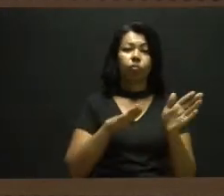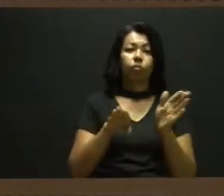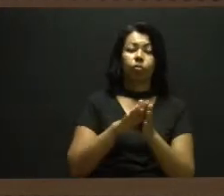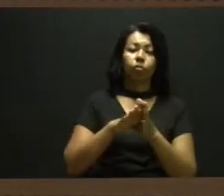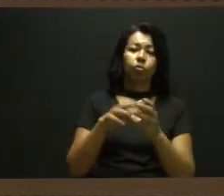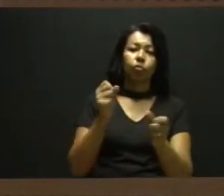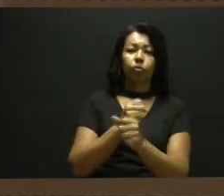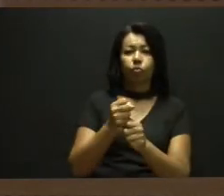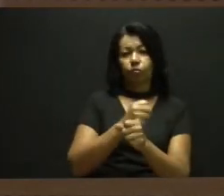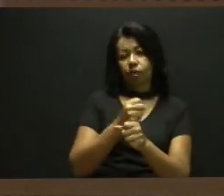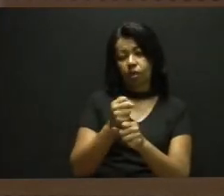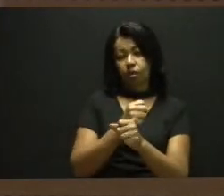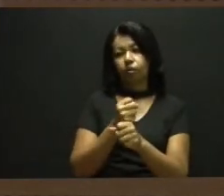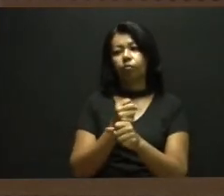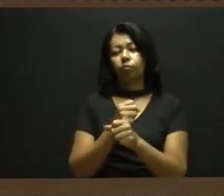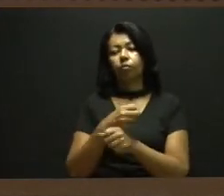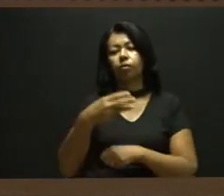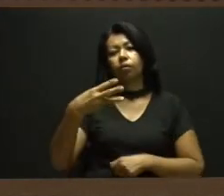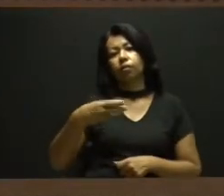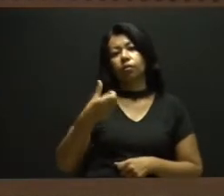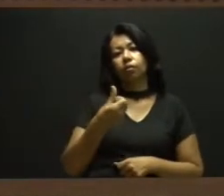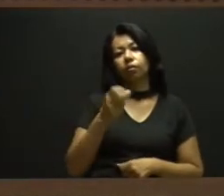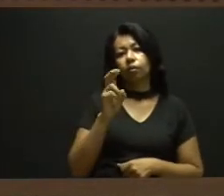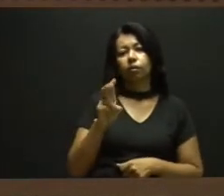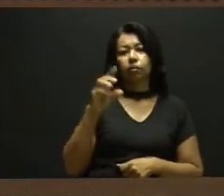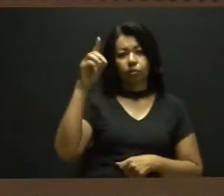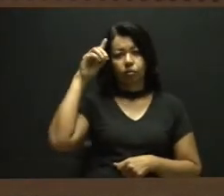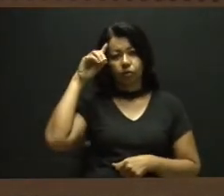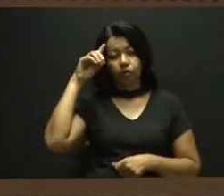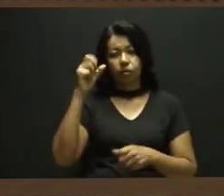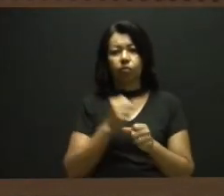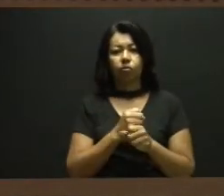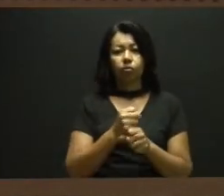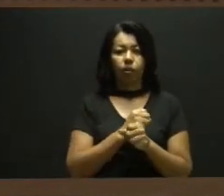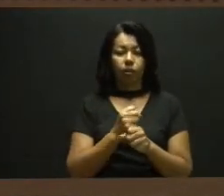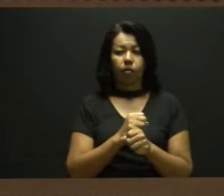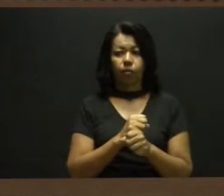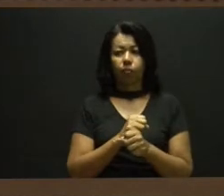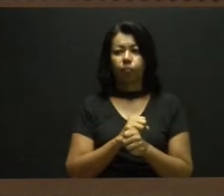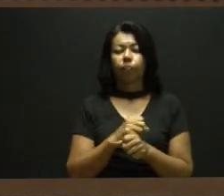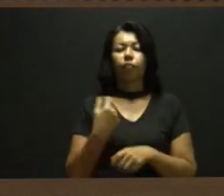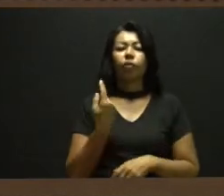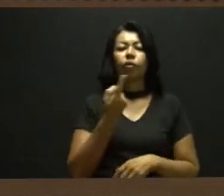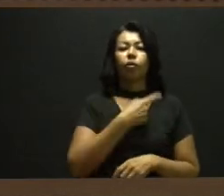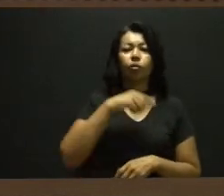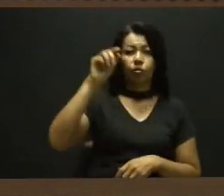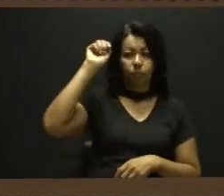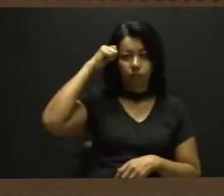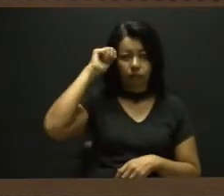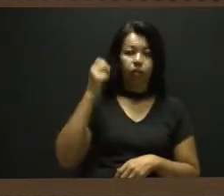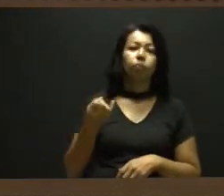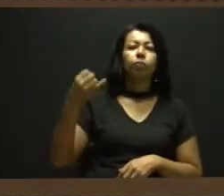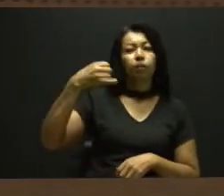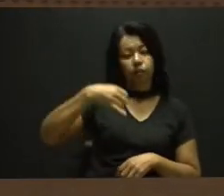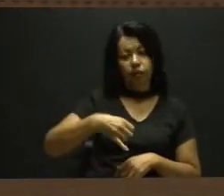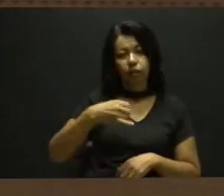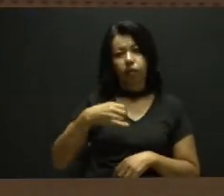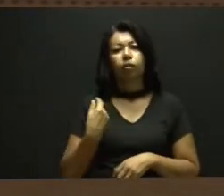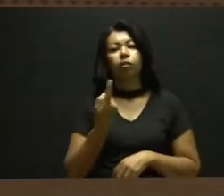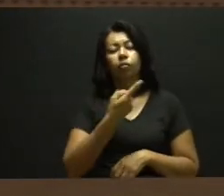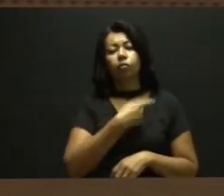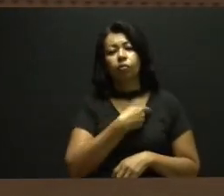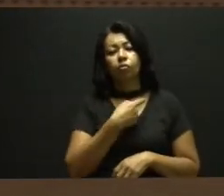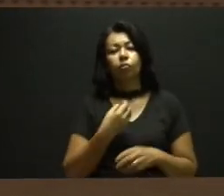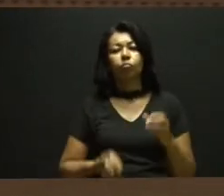letivo os 365 dias somos negros sim somos